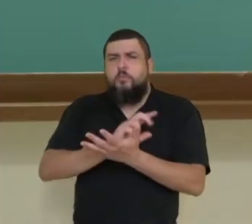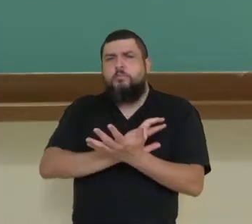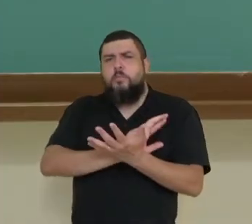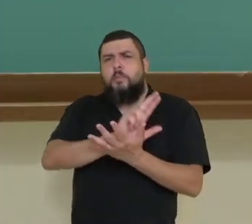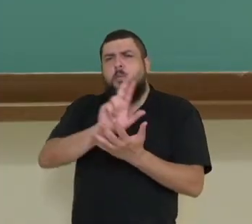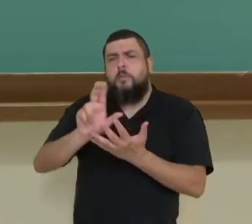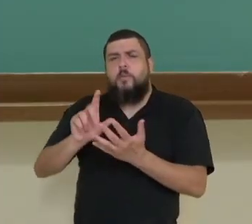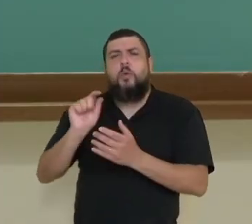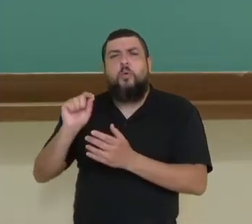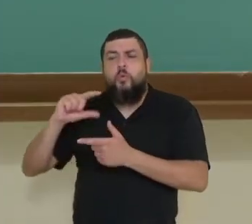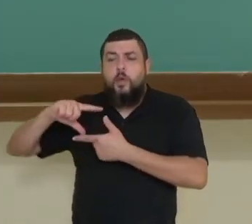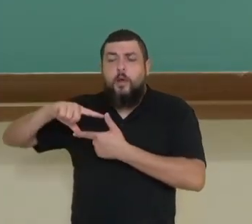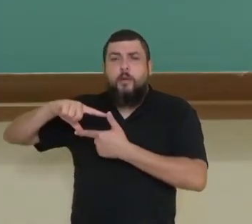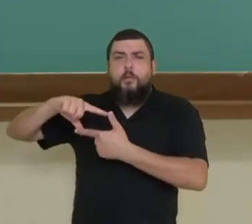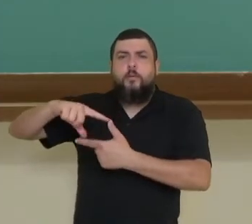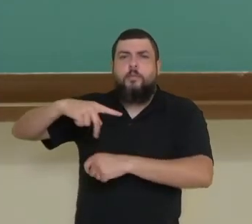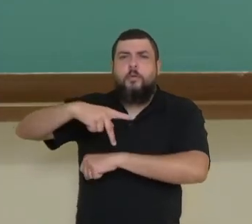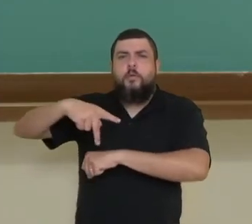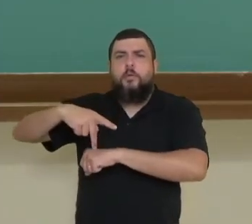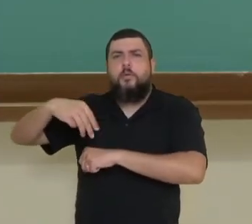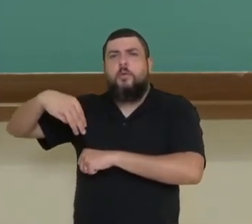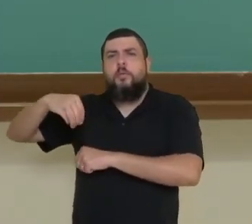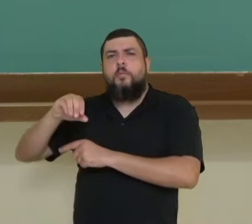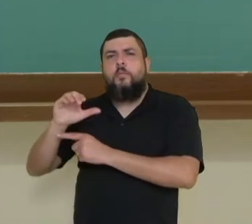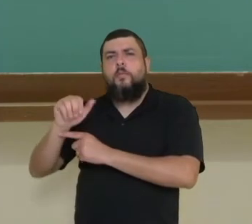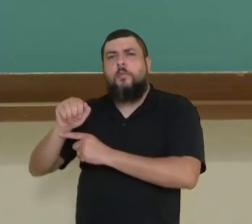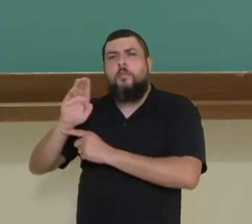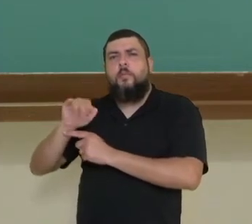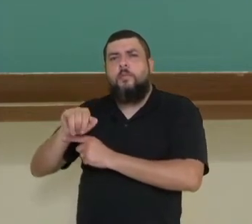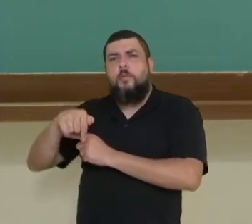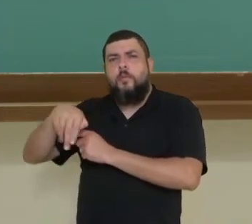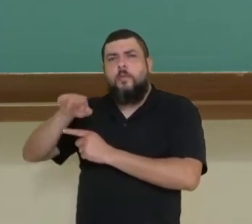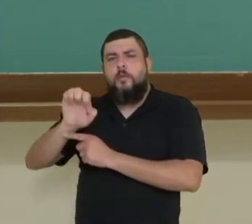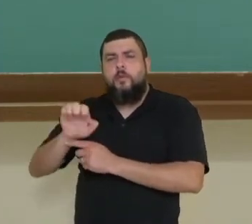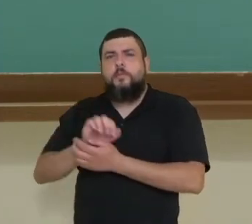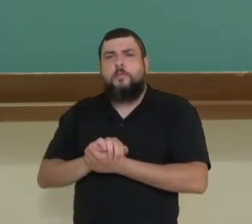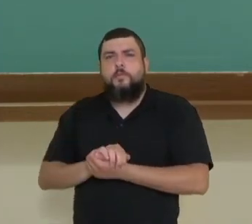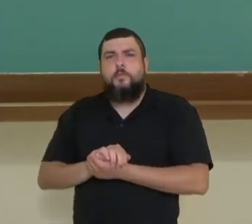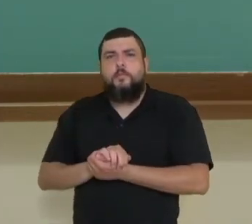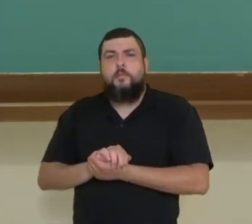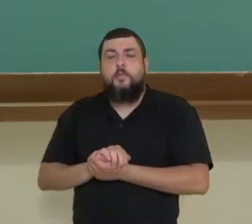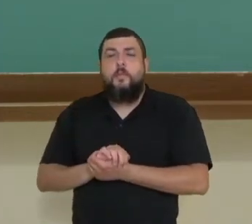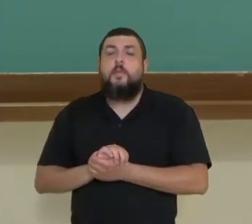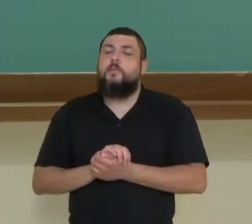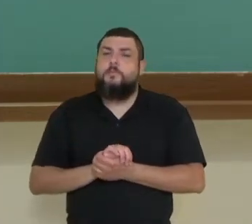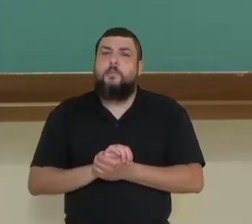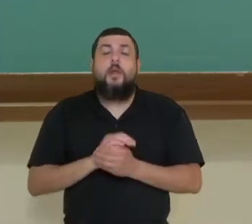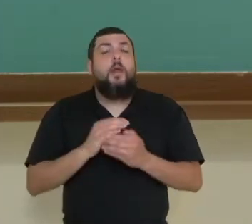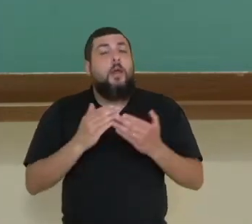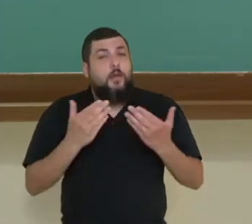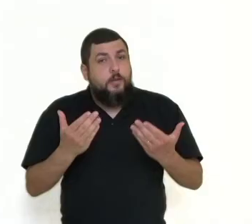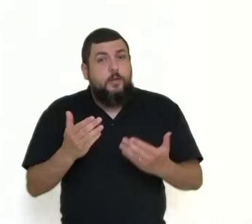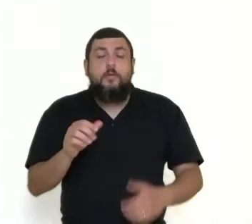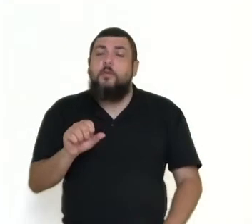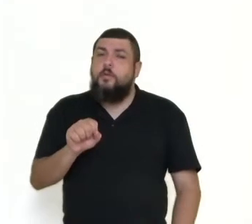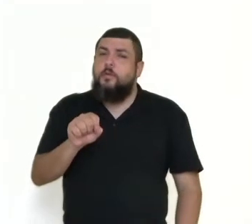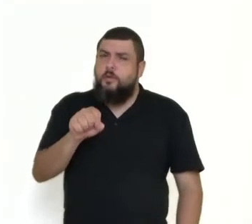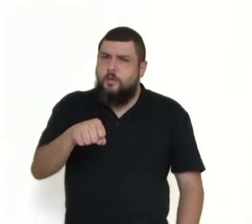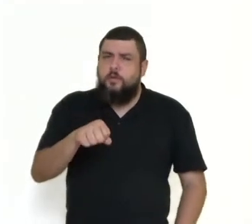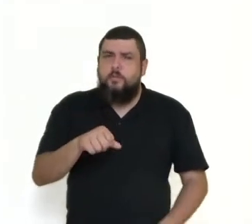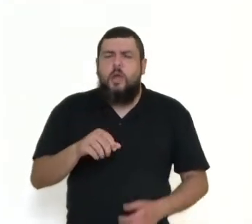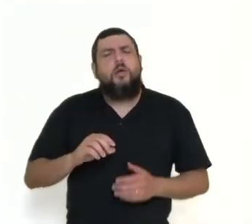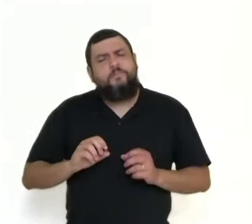linguagem marcada por neologismo. Então, eu posso responder que parcialmente, né? Por quê?